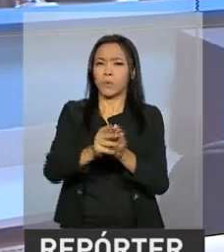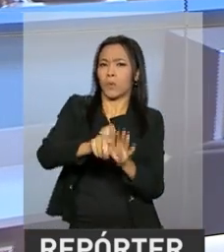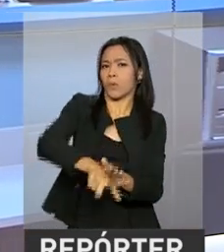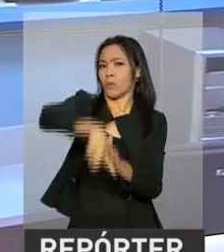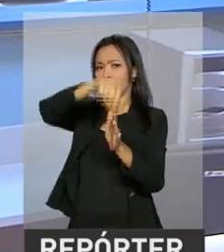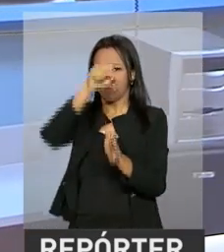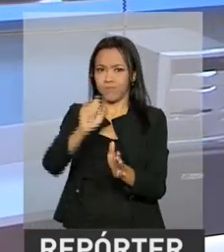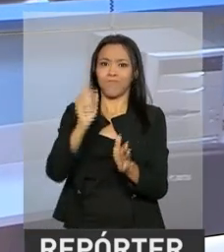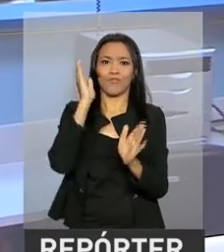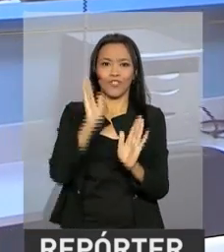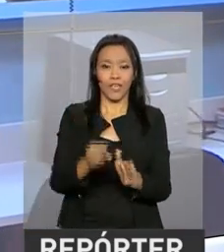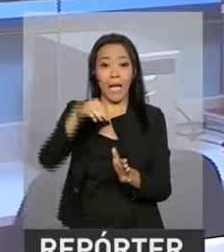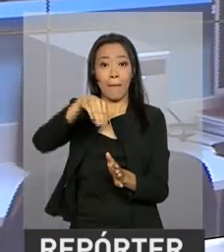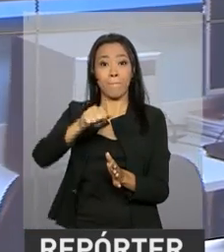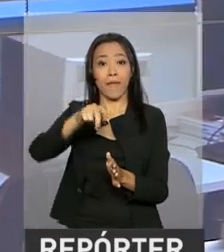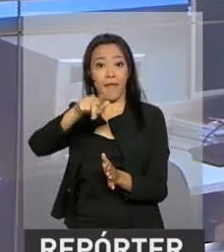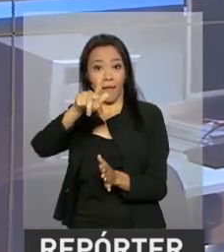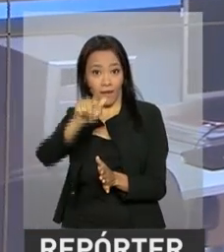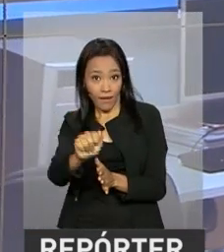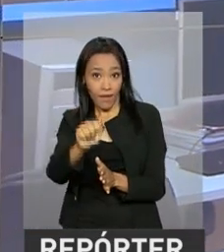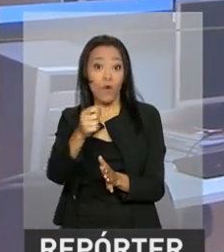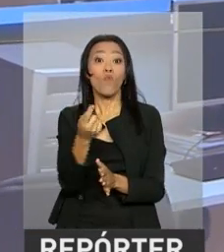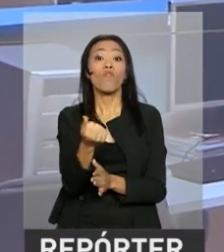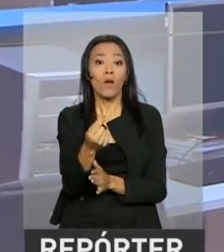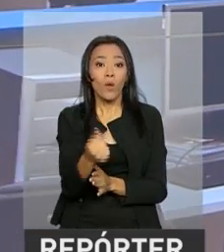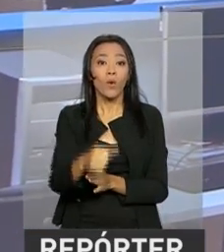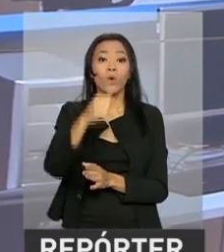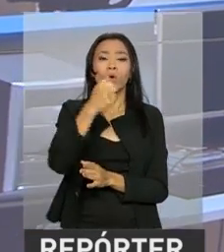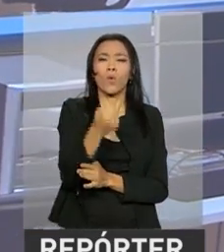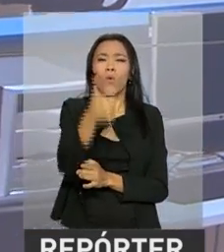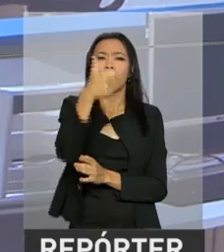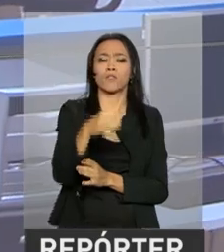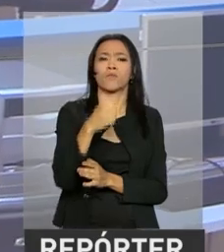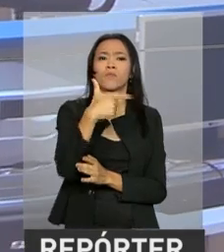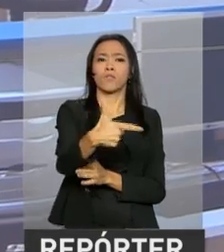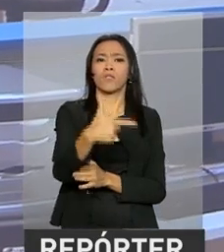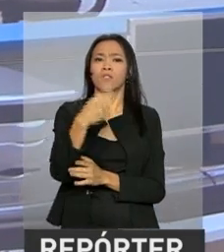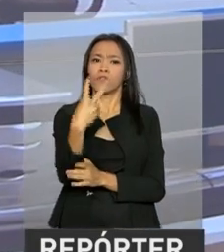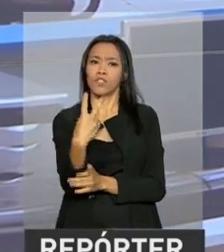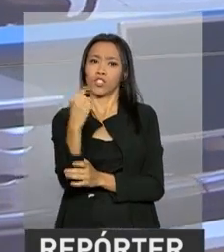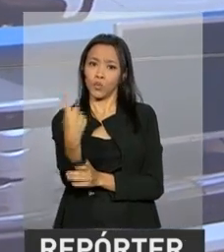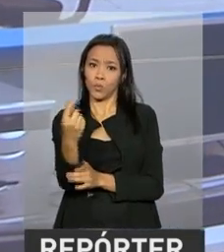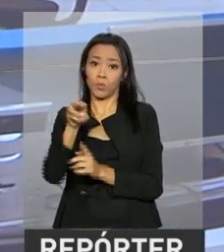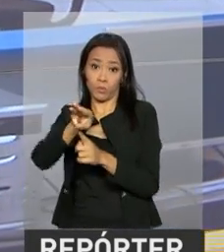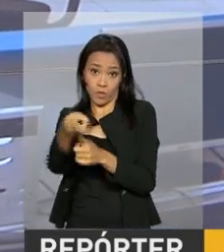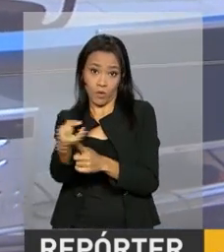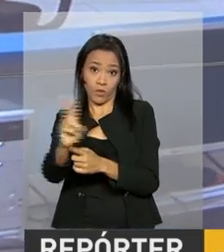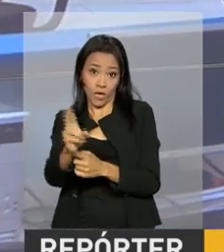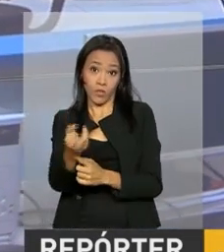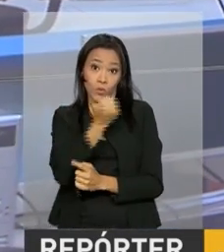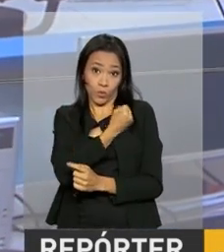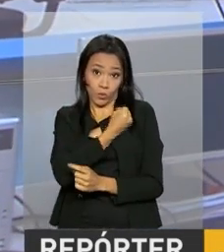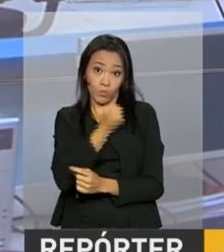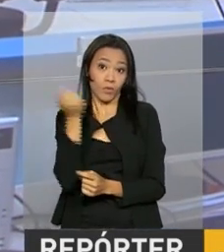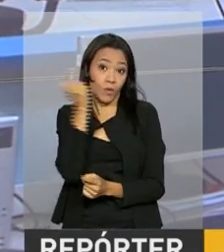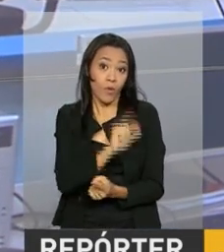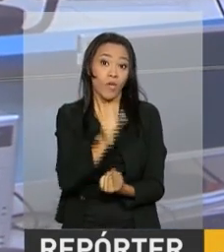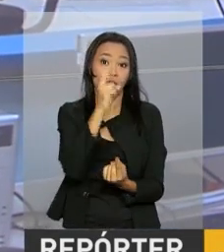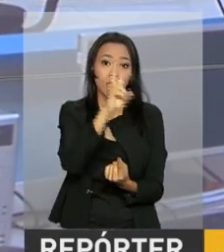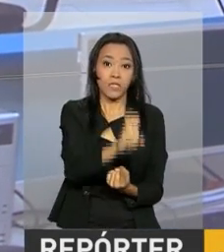Virada. Após o fechamento das apostas, o valor apurado foi de quase 221 milhões de reais. Os números sorteados